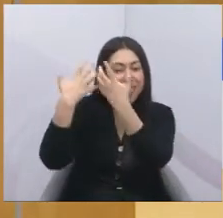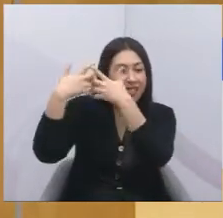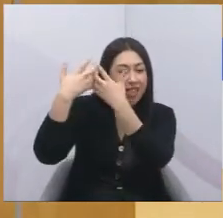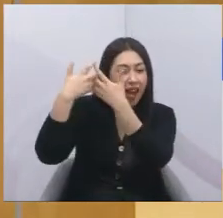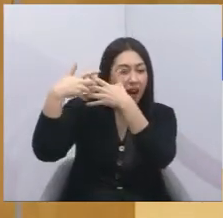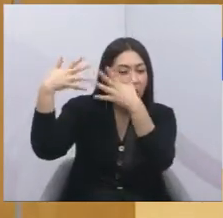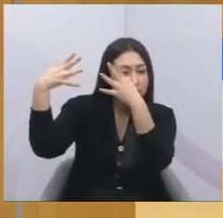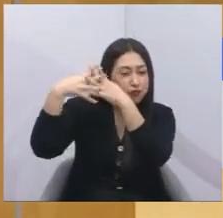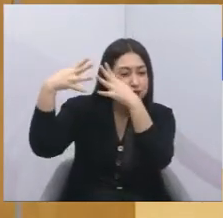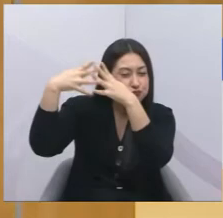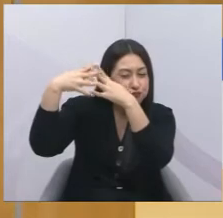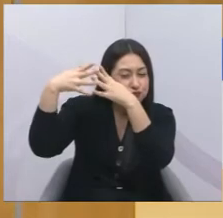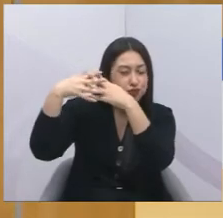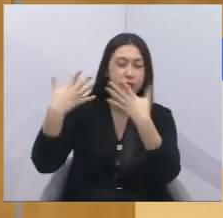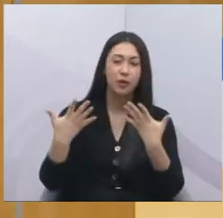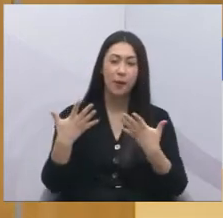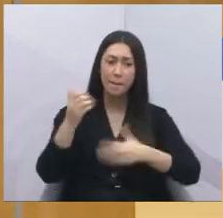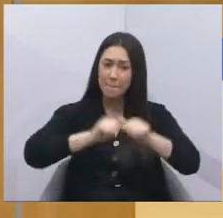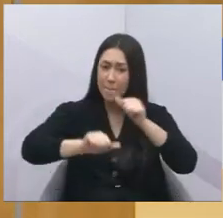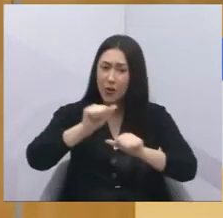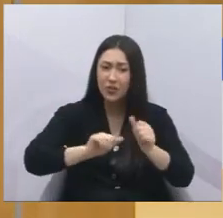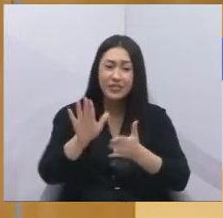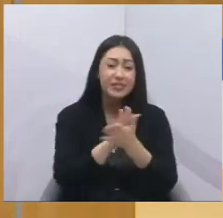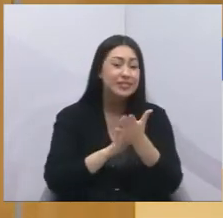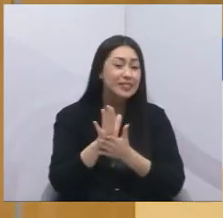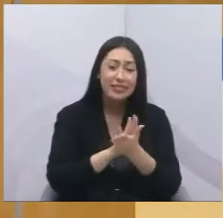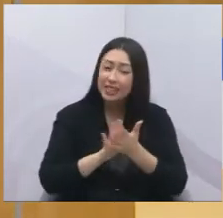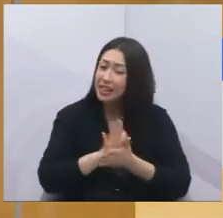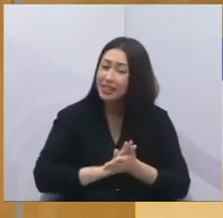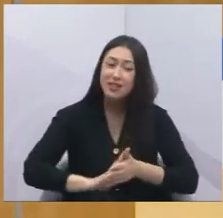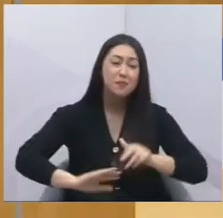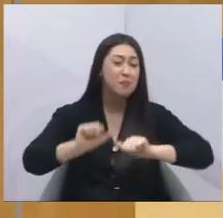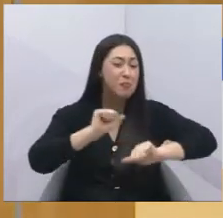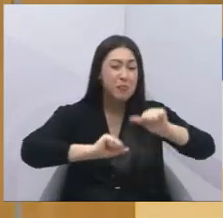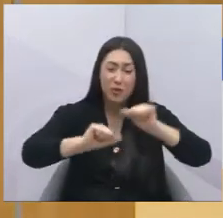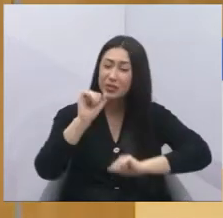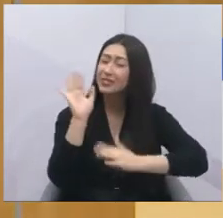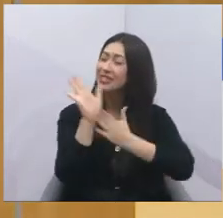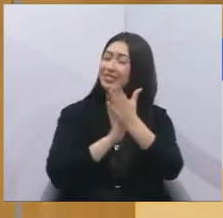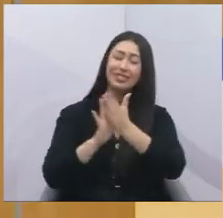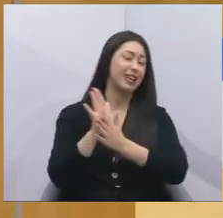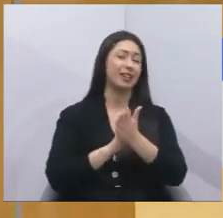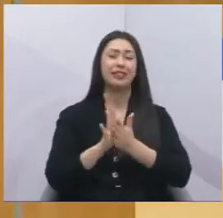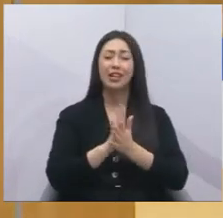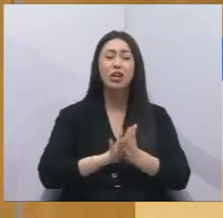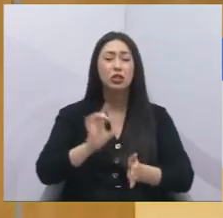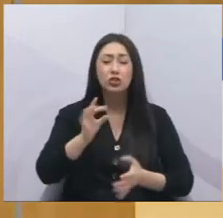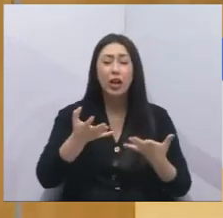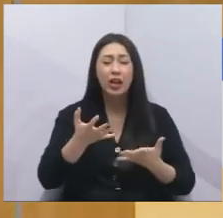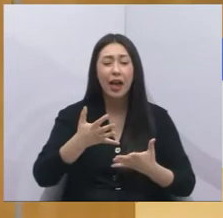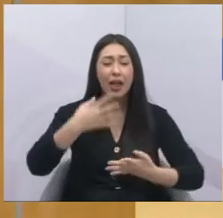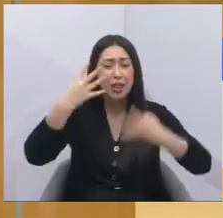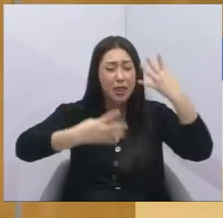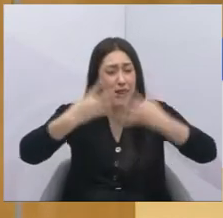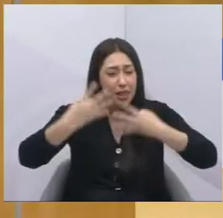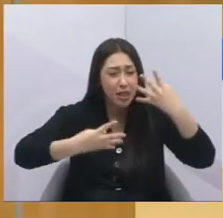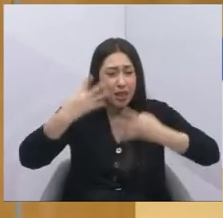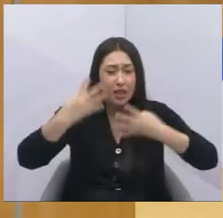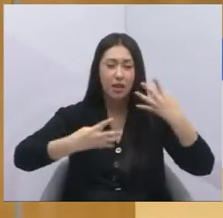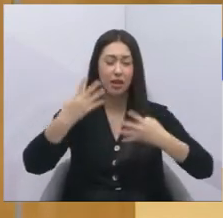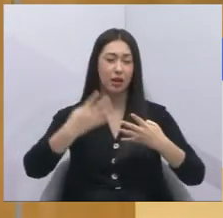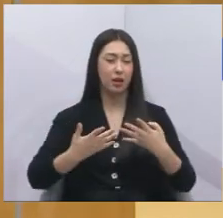senhores. Não mudou nada. Esse projeto não tá... Não mudou nada, não está claro. Só quer confundir a cabeça.